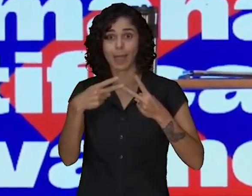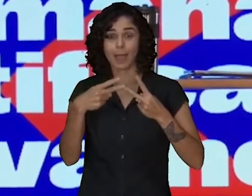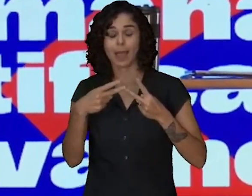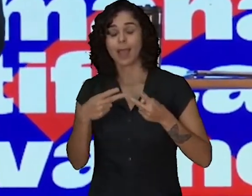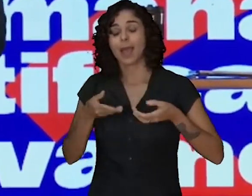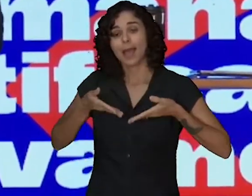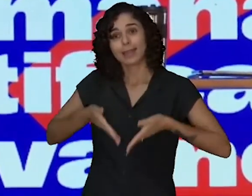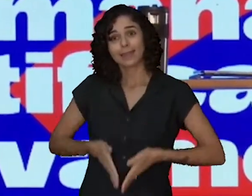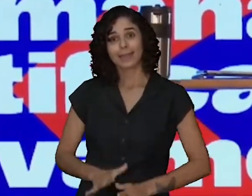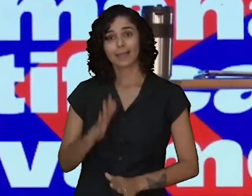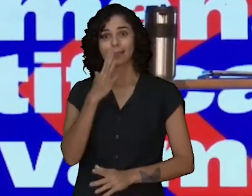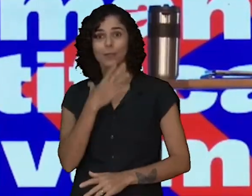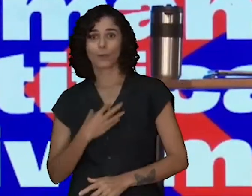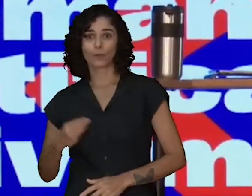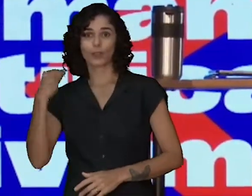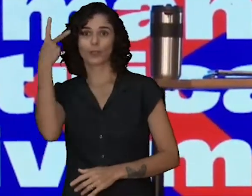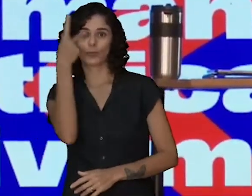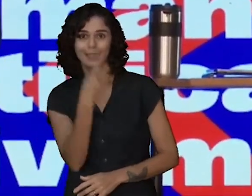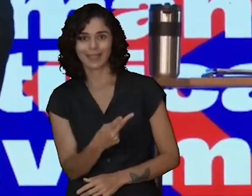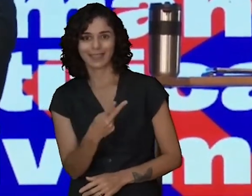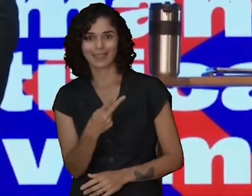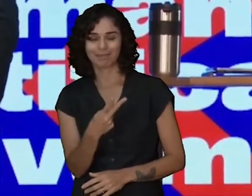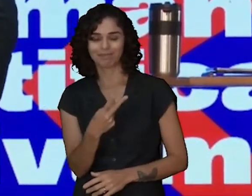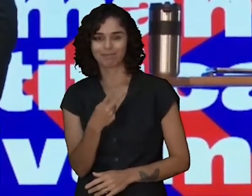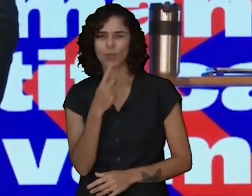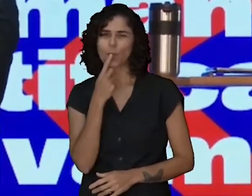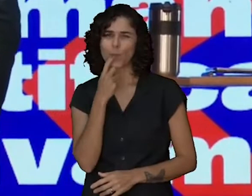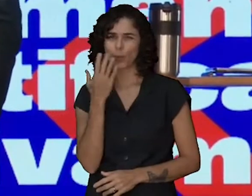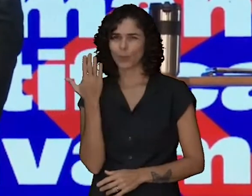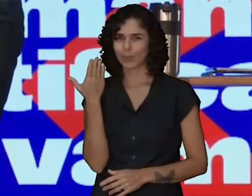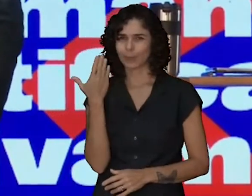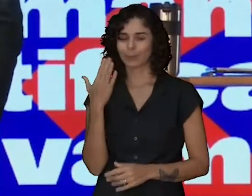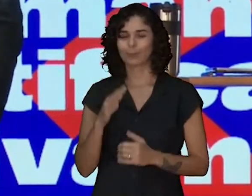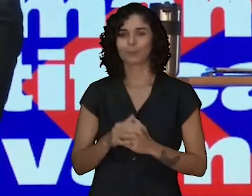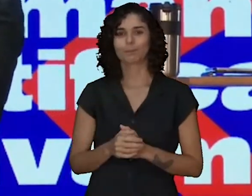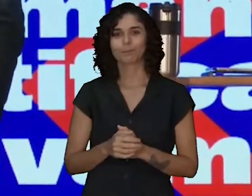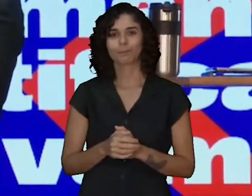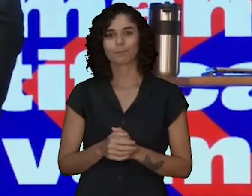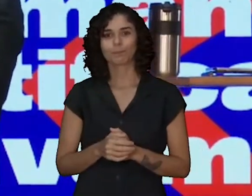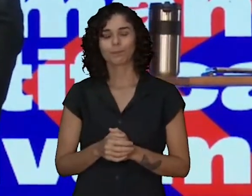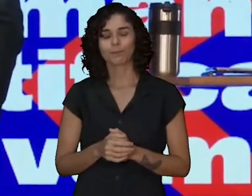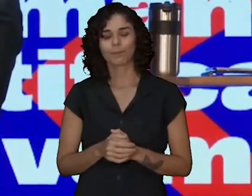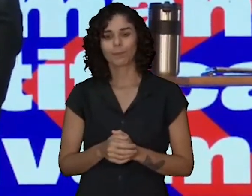Eu acho que eles estão com um sinal aí. Não sai de casa, fica babando.